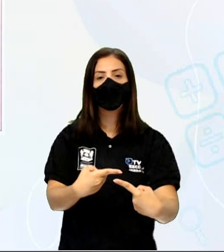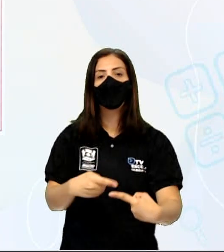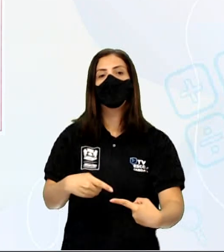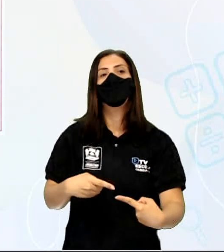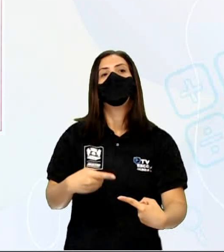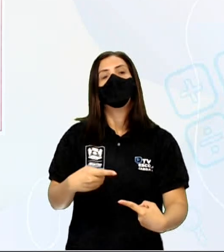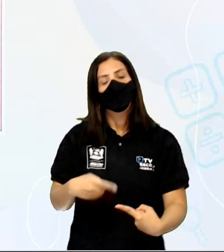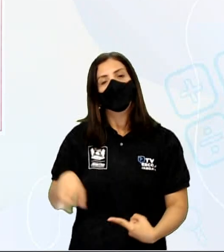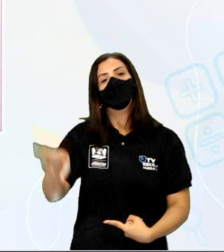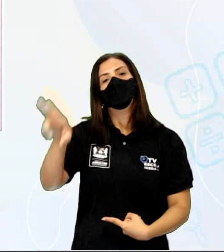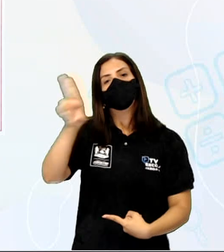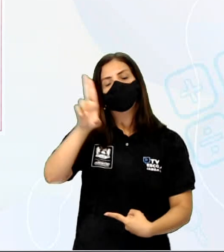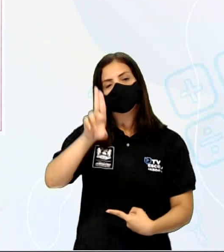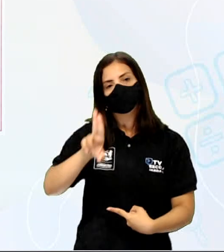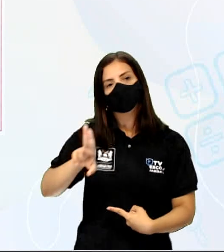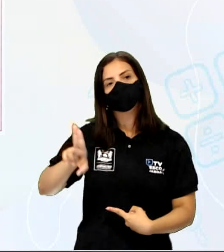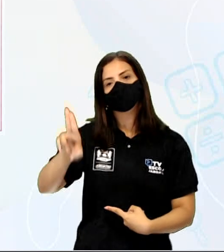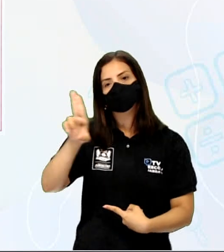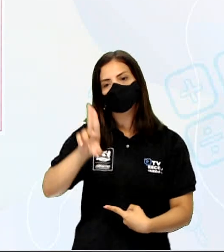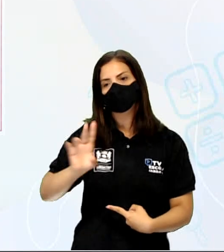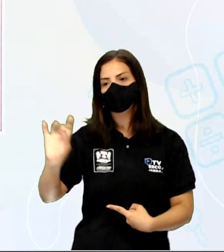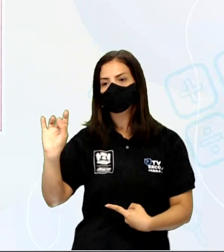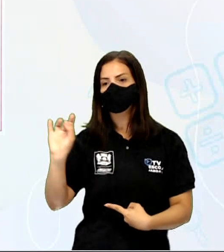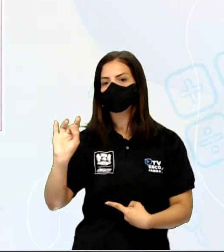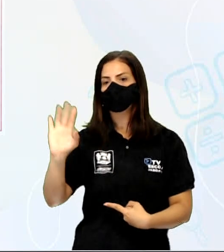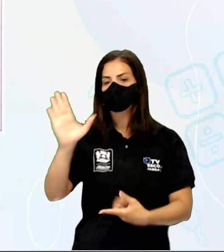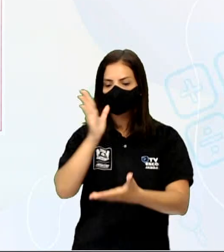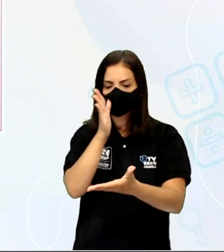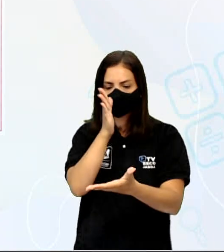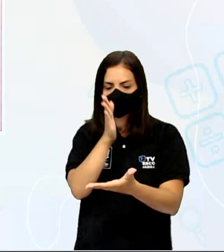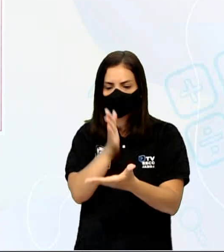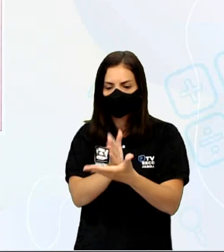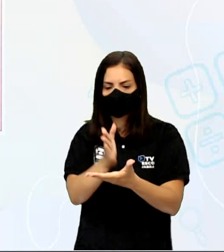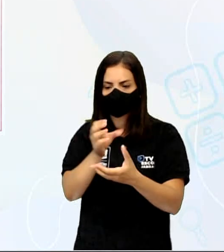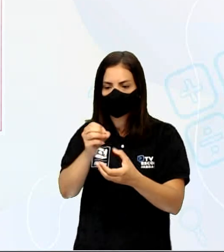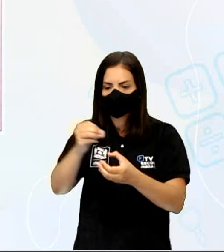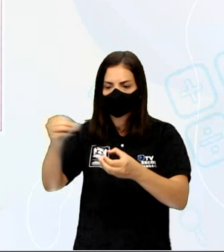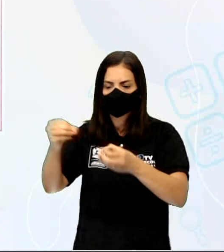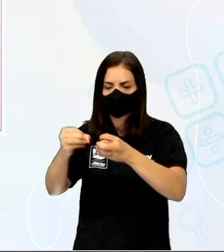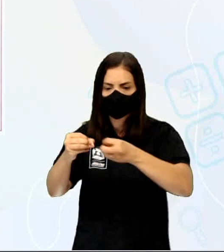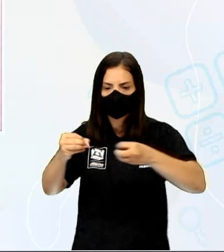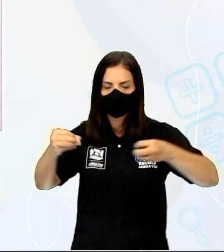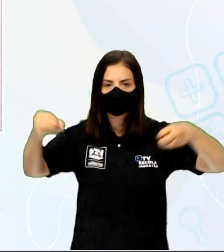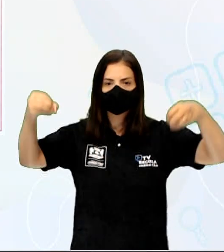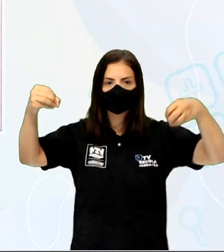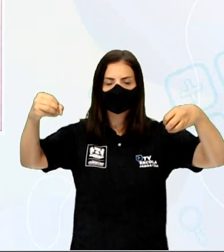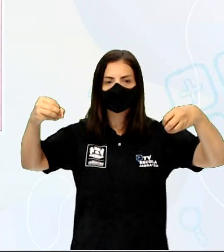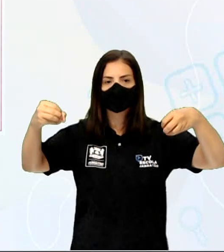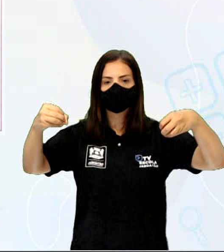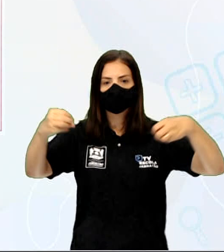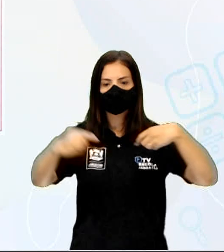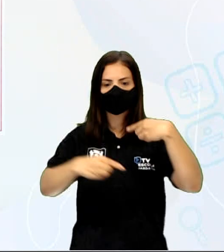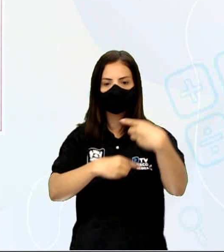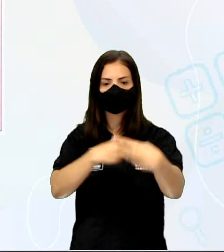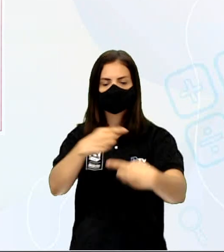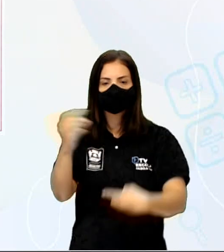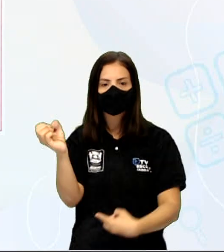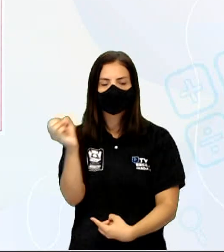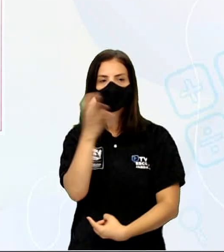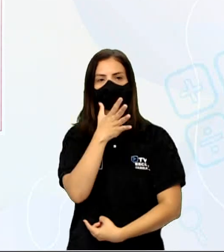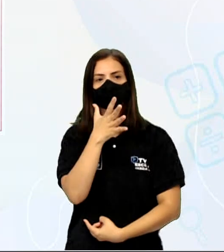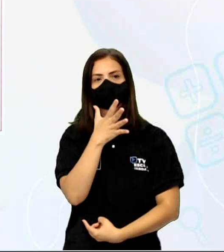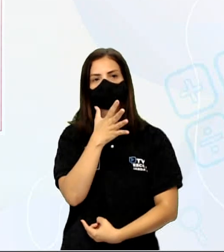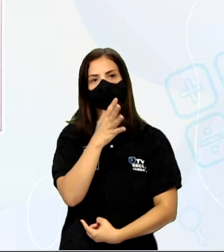assexuada, ou seja, o organismo sozinho se divide em dois por meio da bipartição, produzindo novos seres